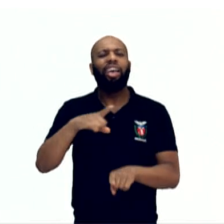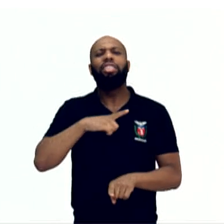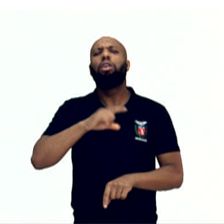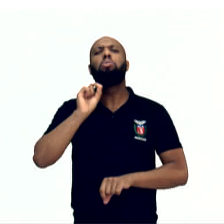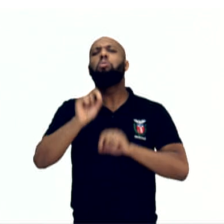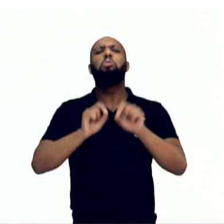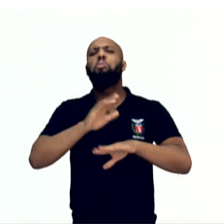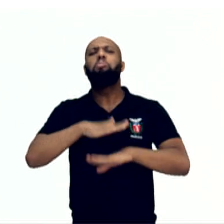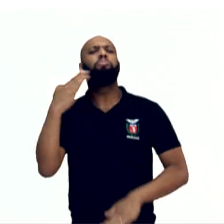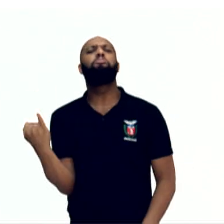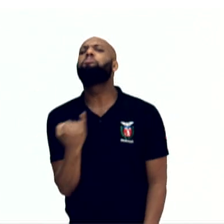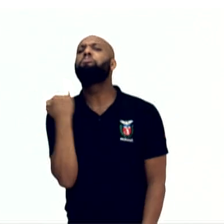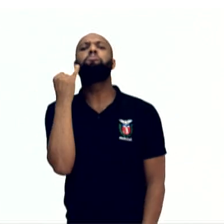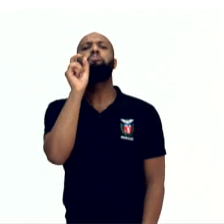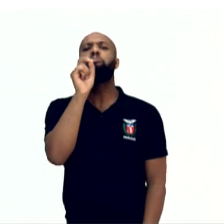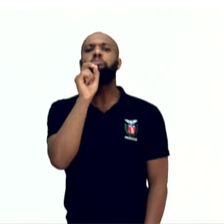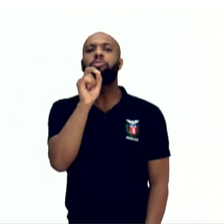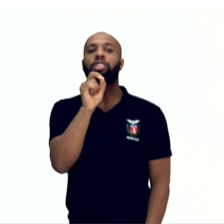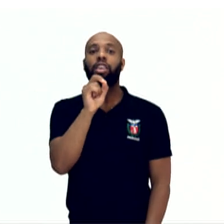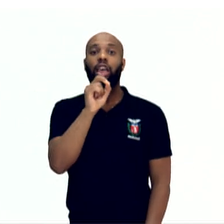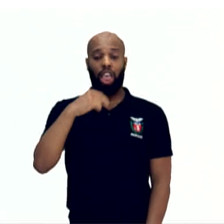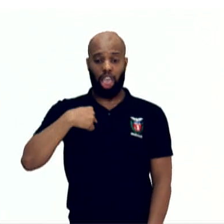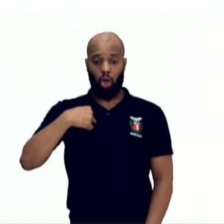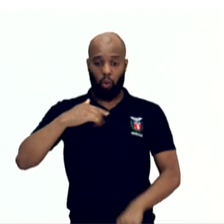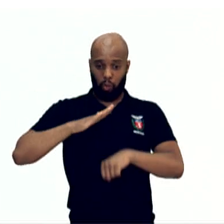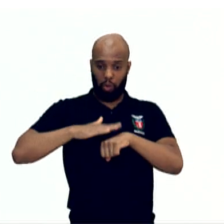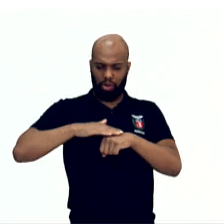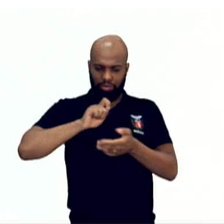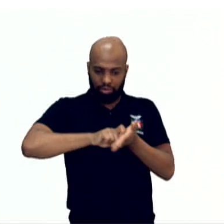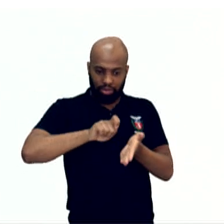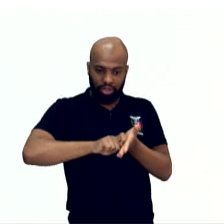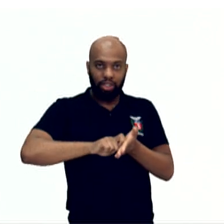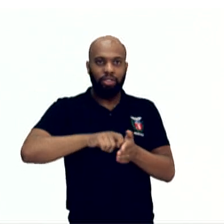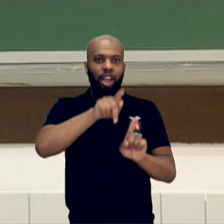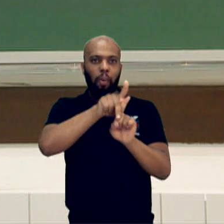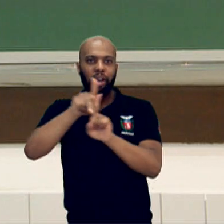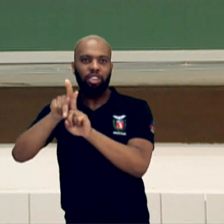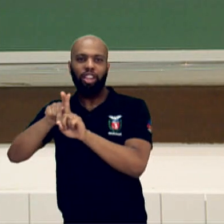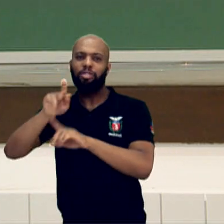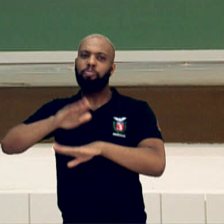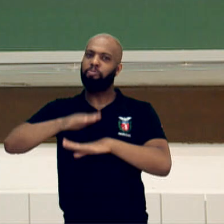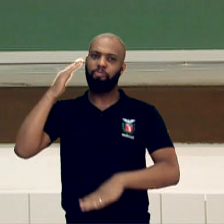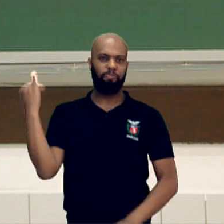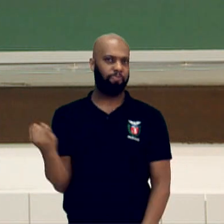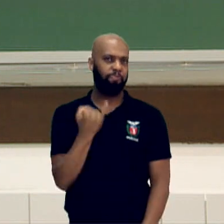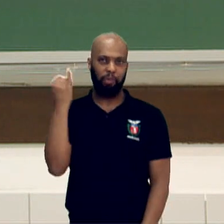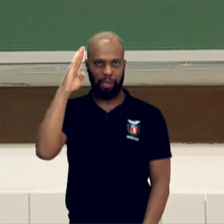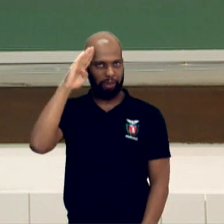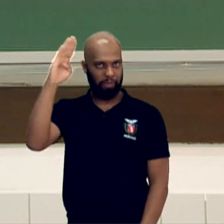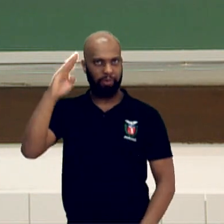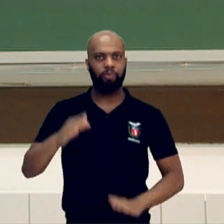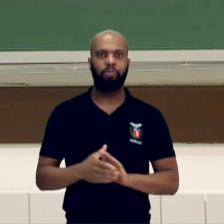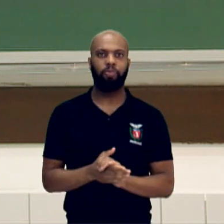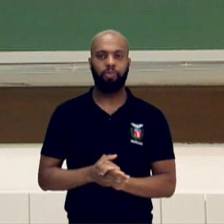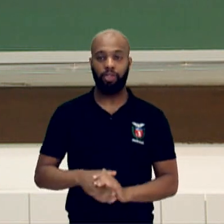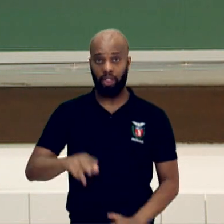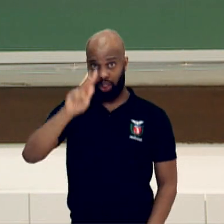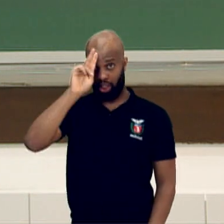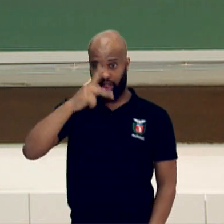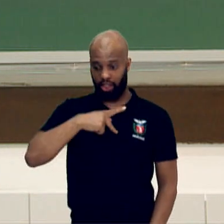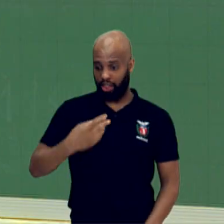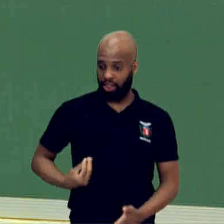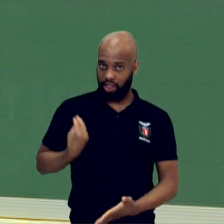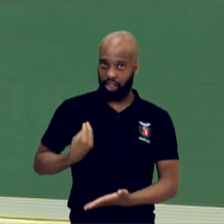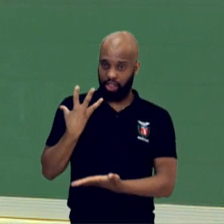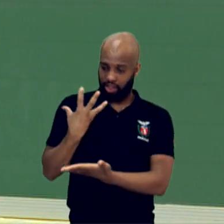mais significativo é a inserção do próprio escritor como personagem principal. A autobiografia é uma narrativa,